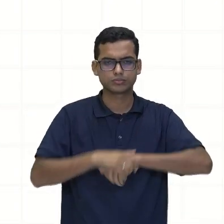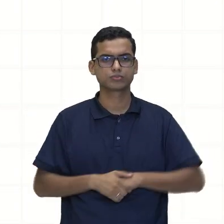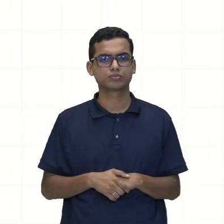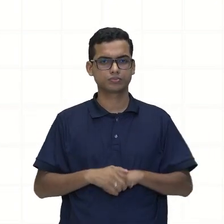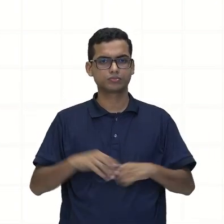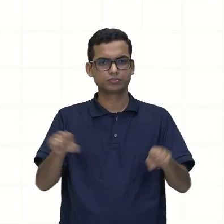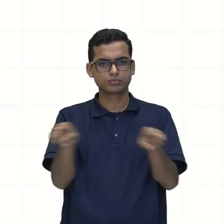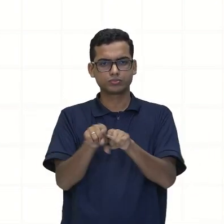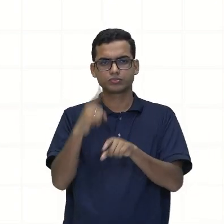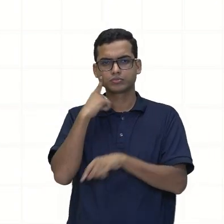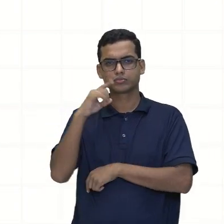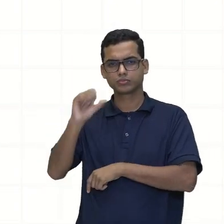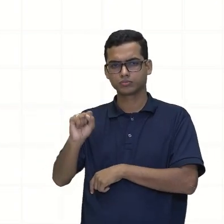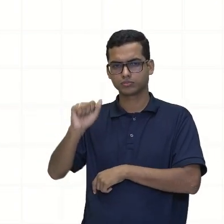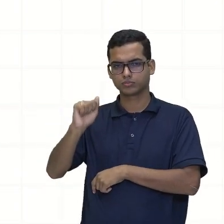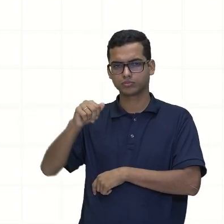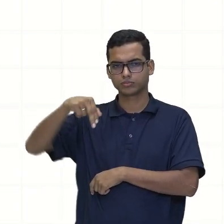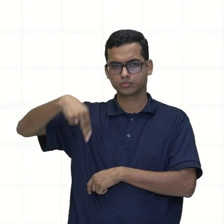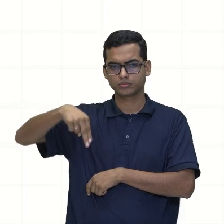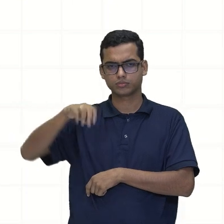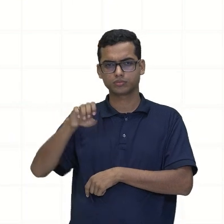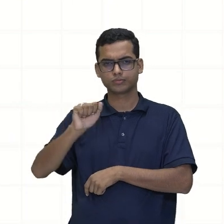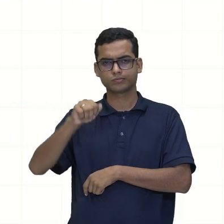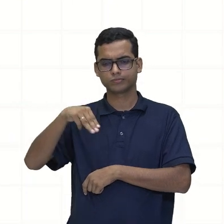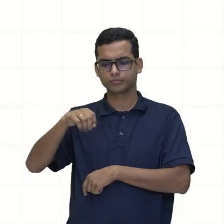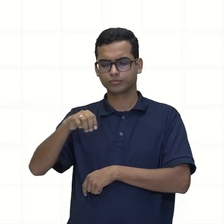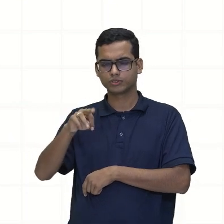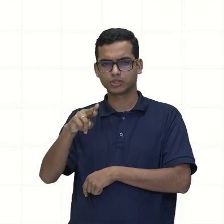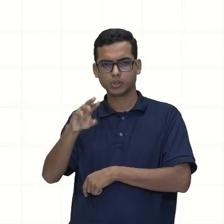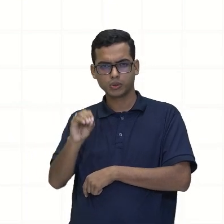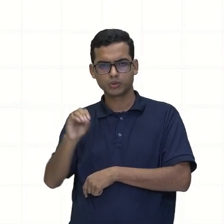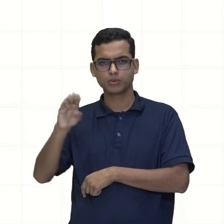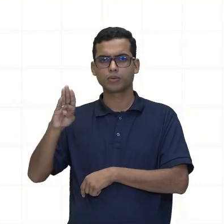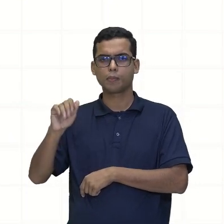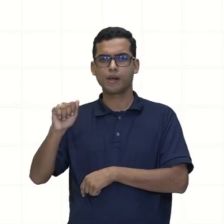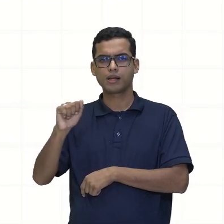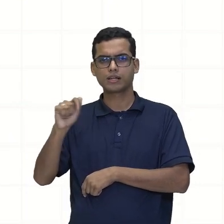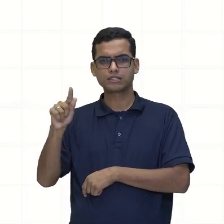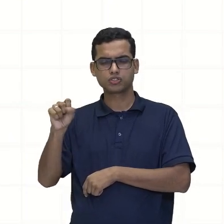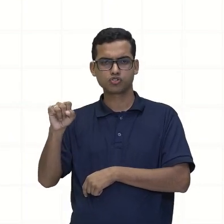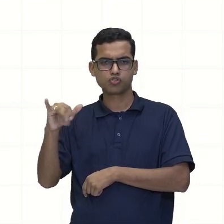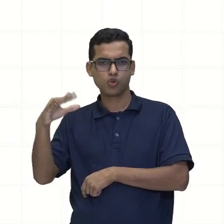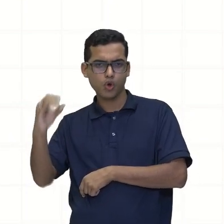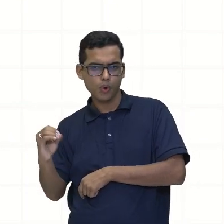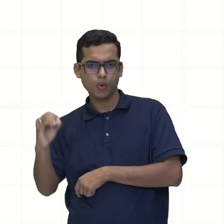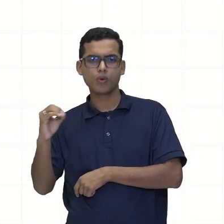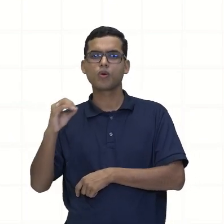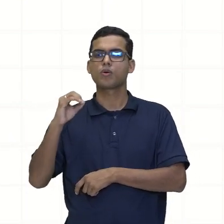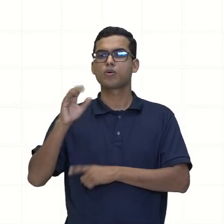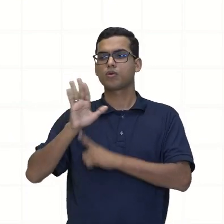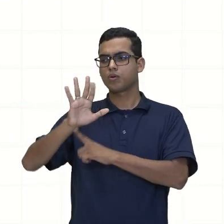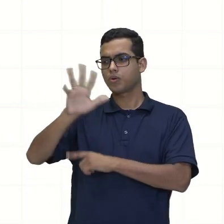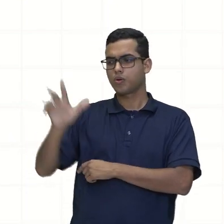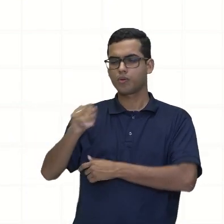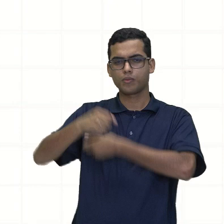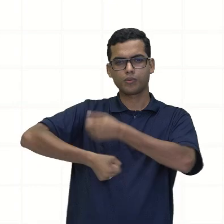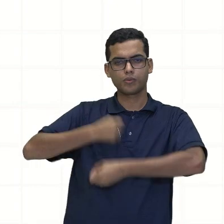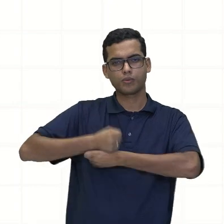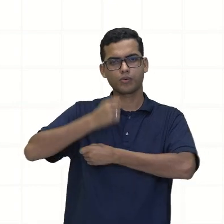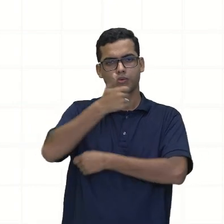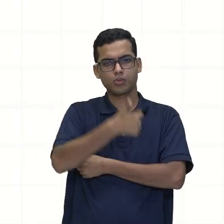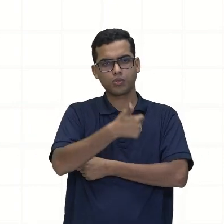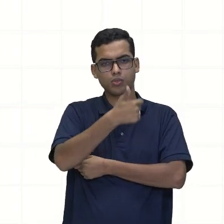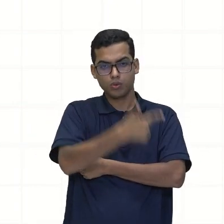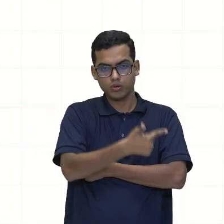na zona urbana. Ele é um mapa de 2015. E aí a gente vai ter na legenda os tipos